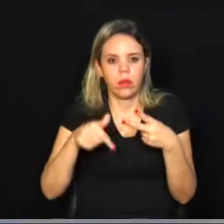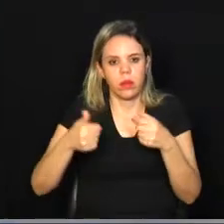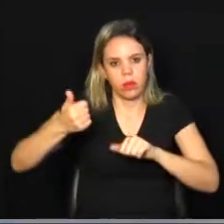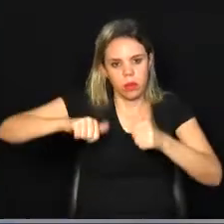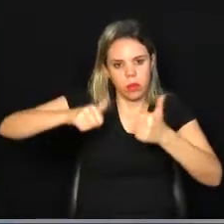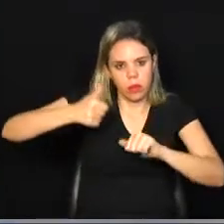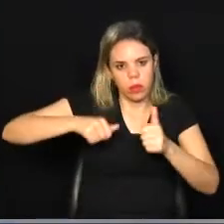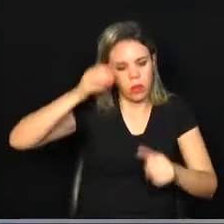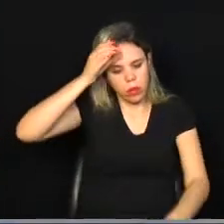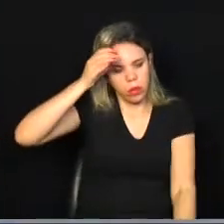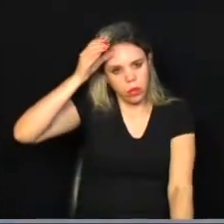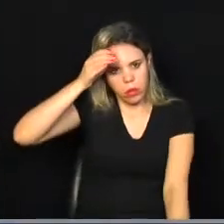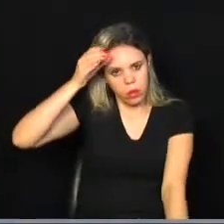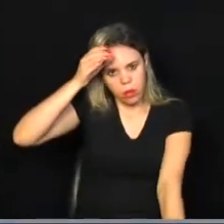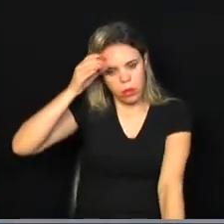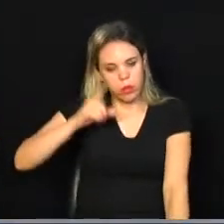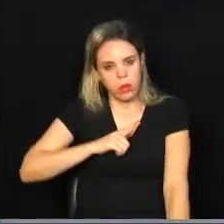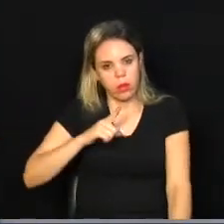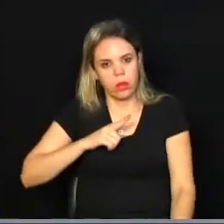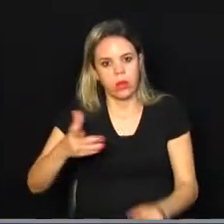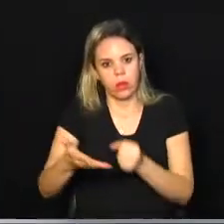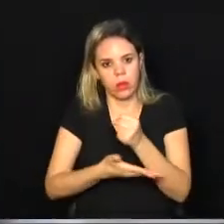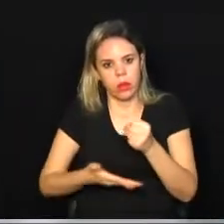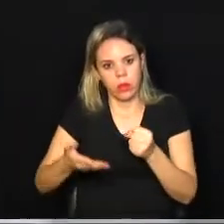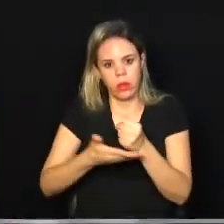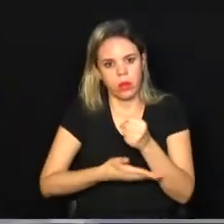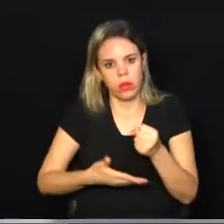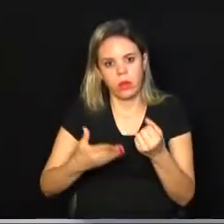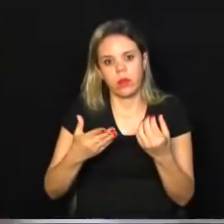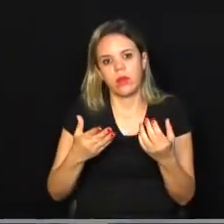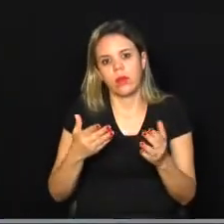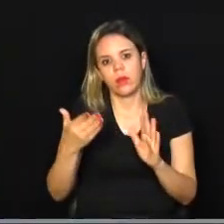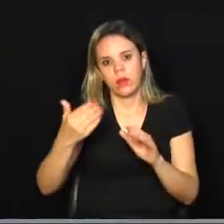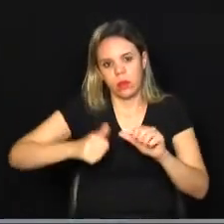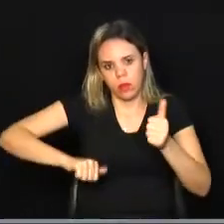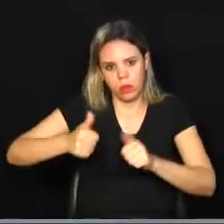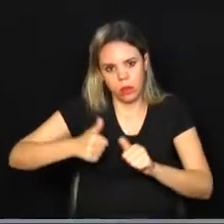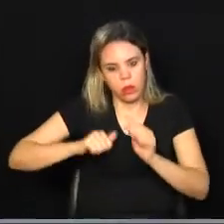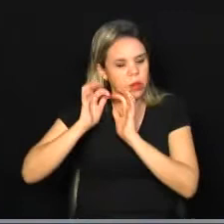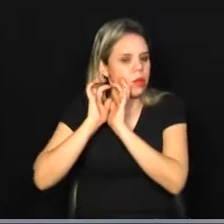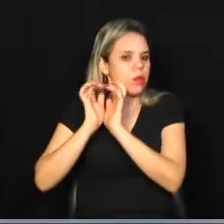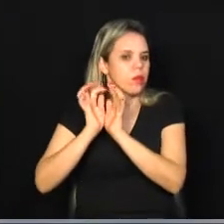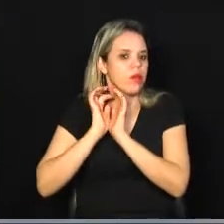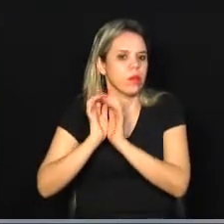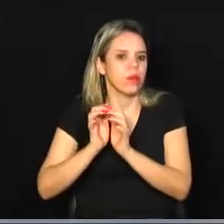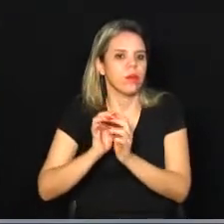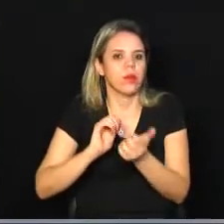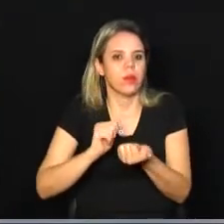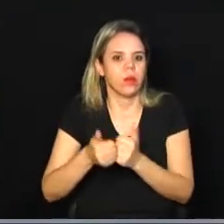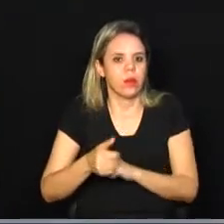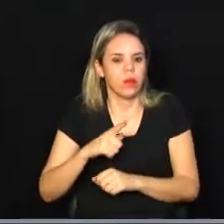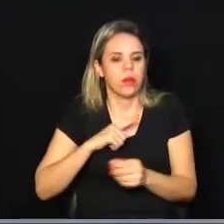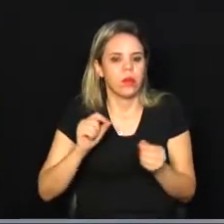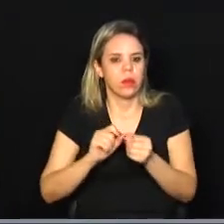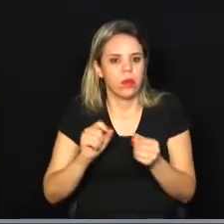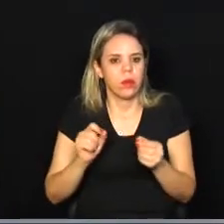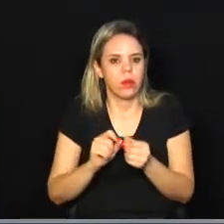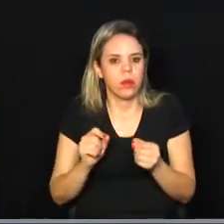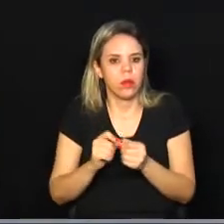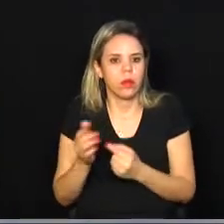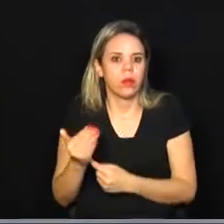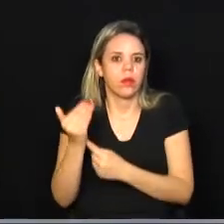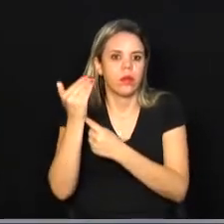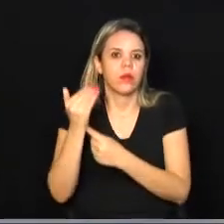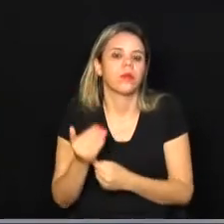avaliações cognitivas, então a gente tem basicamente um raio-x do cérebro dos atletas, e aí a gente faz com